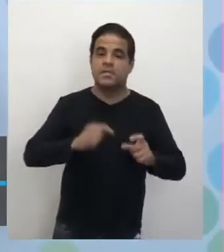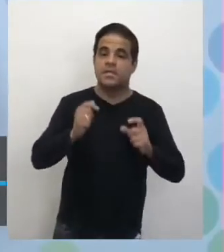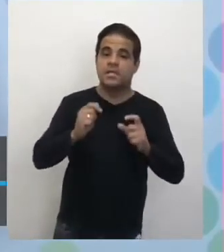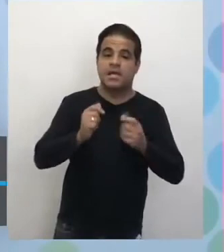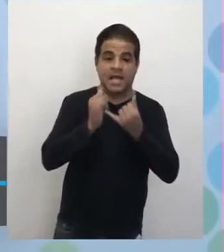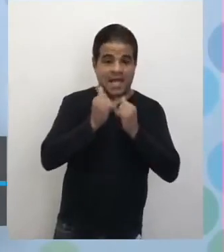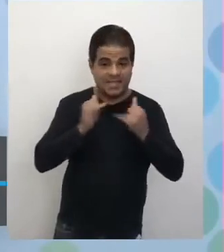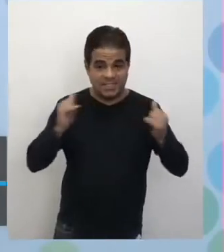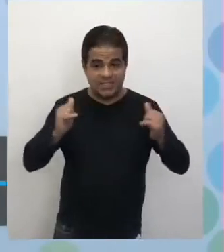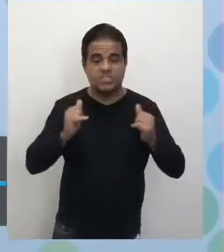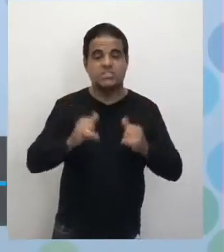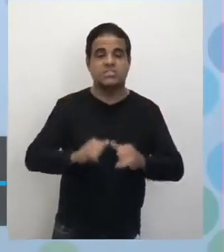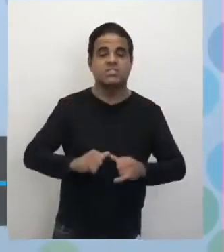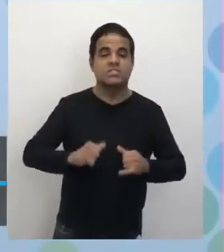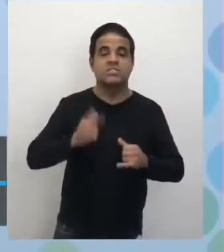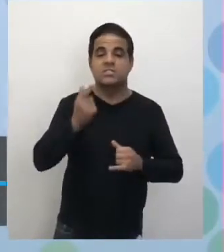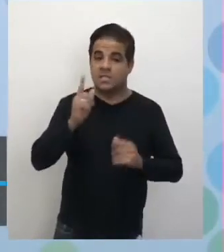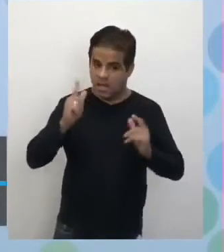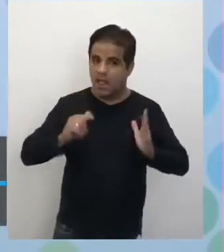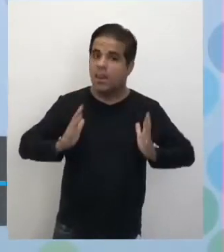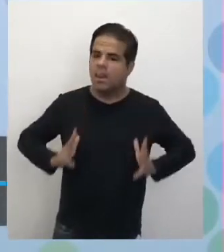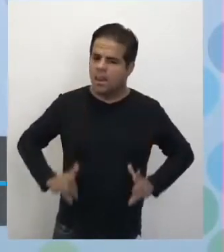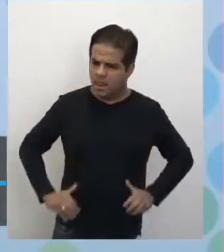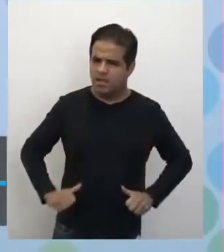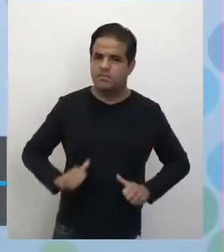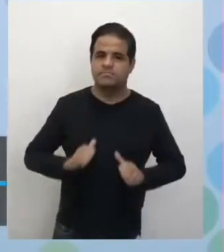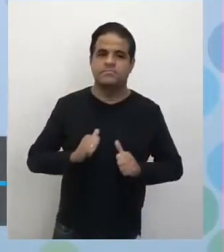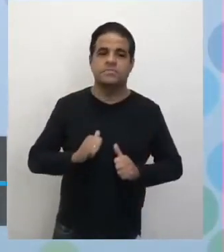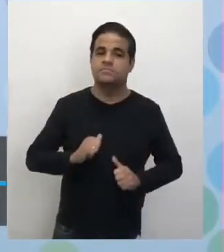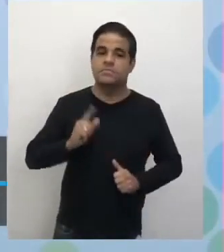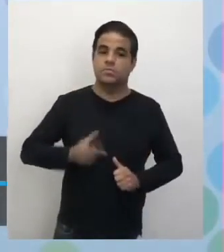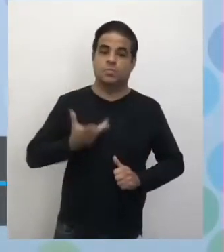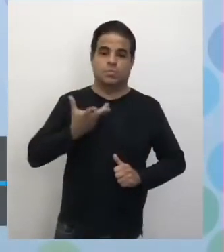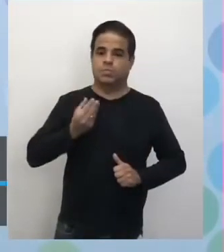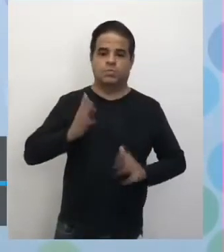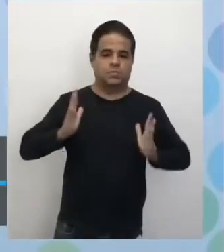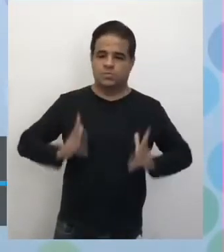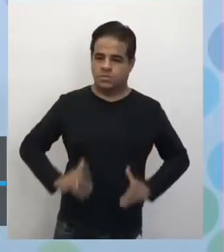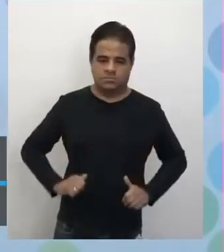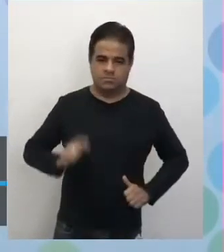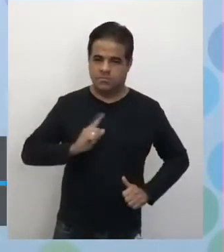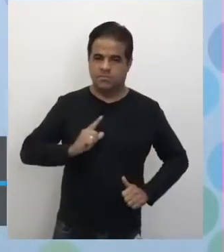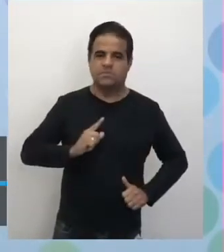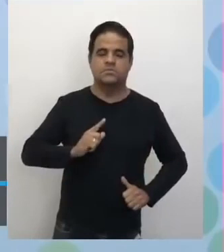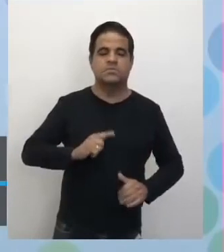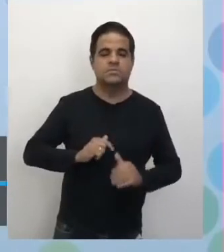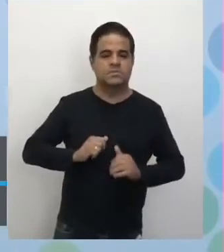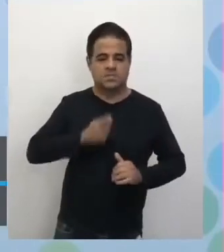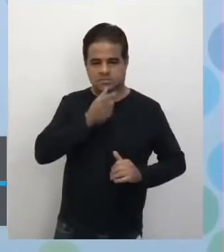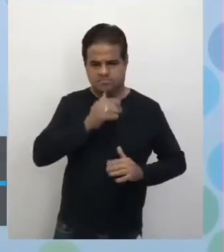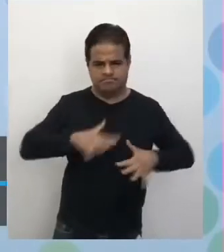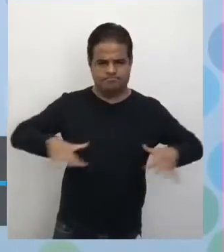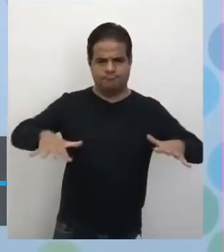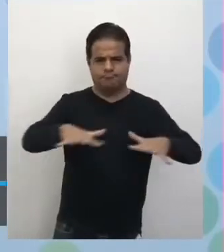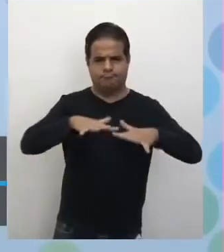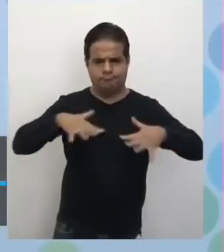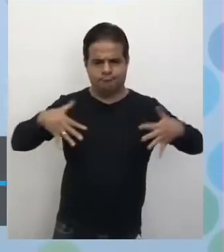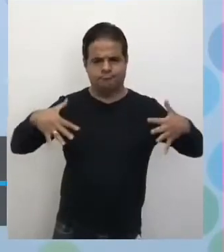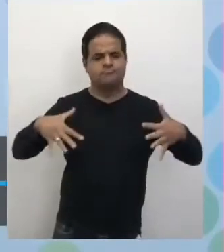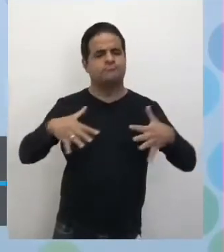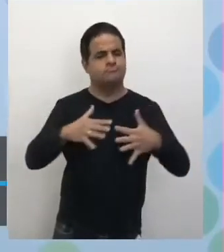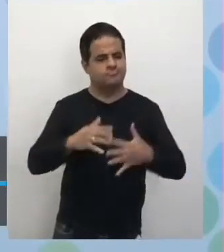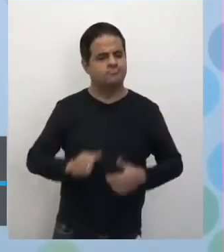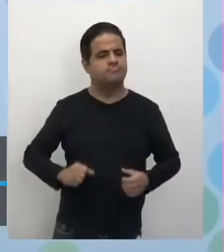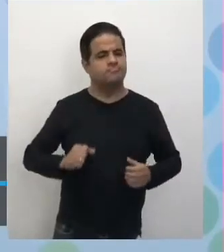é limpa. Na realidade, ela não é tão limpa assim. A gente lembra que se faz o alagamento de uma região que